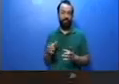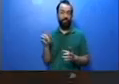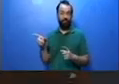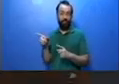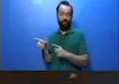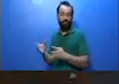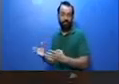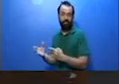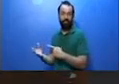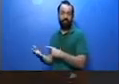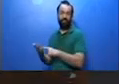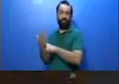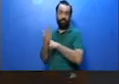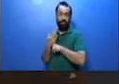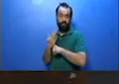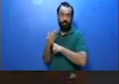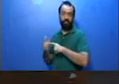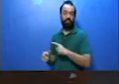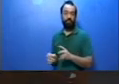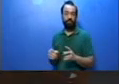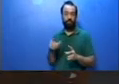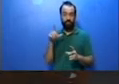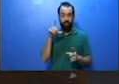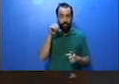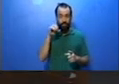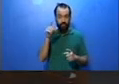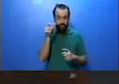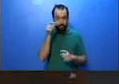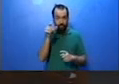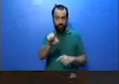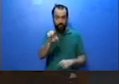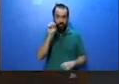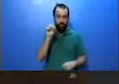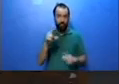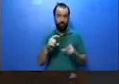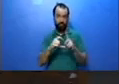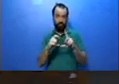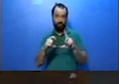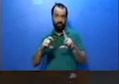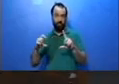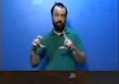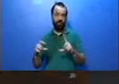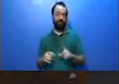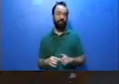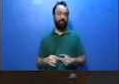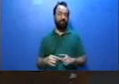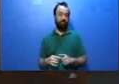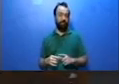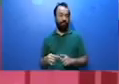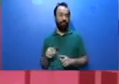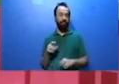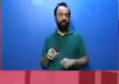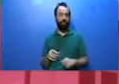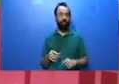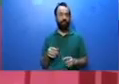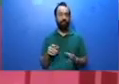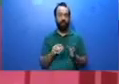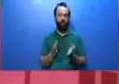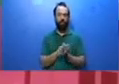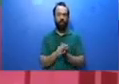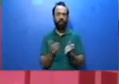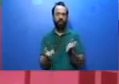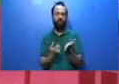ajuda nós a encontrarmos uma tirinha legal pra gente trabalhar na sala de aula? Porque na apostila vai estar pedindo para nós escolhermos uma